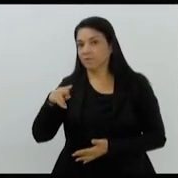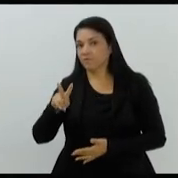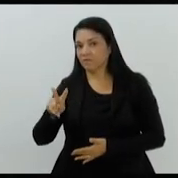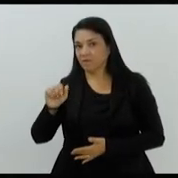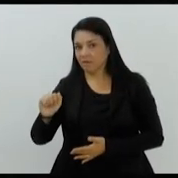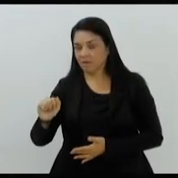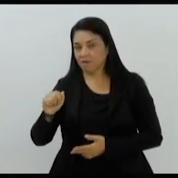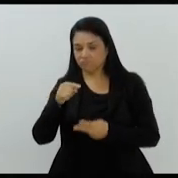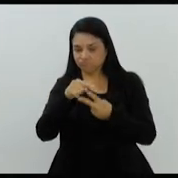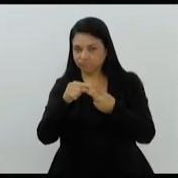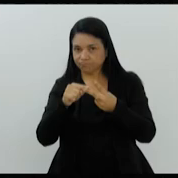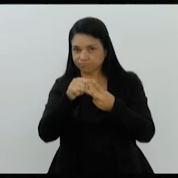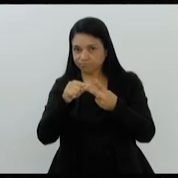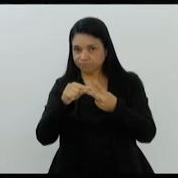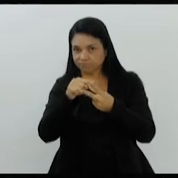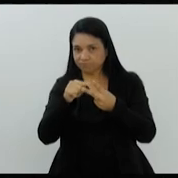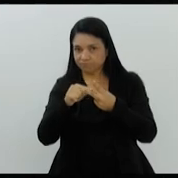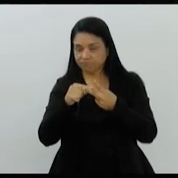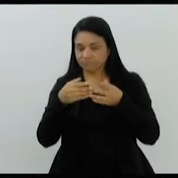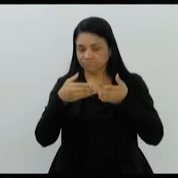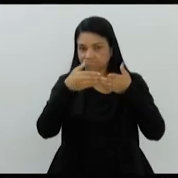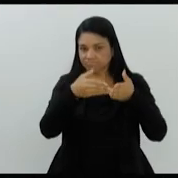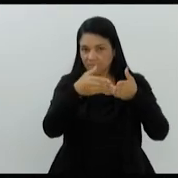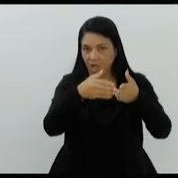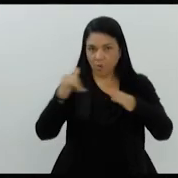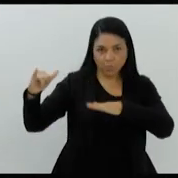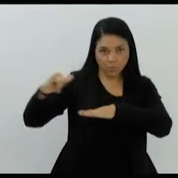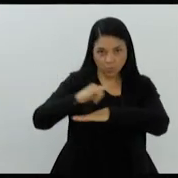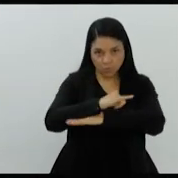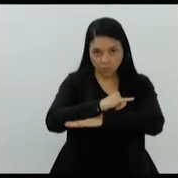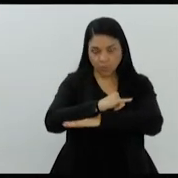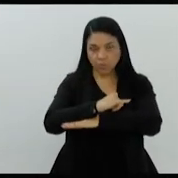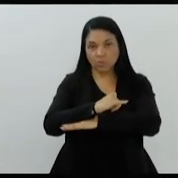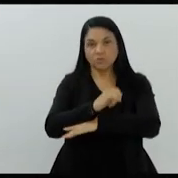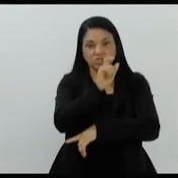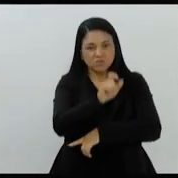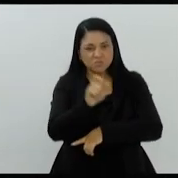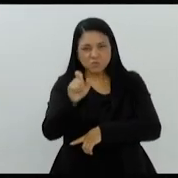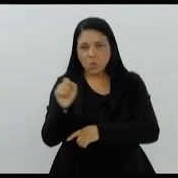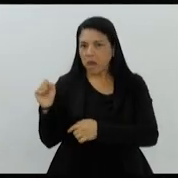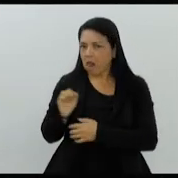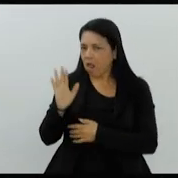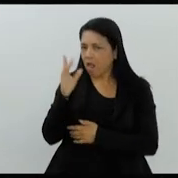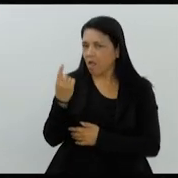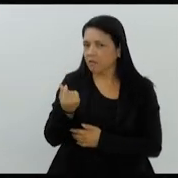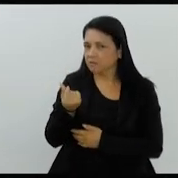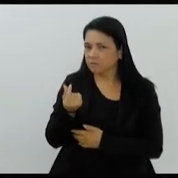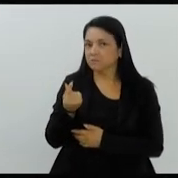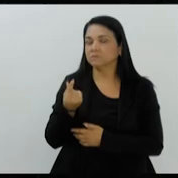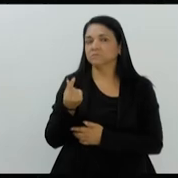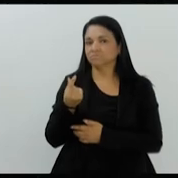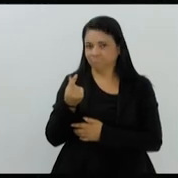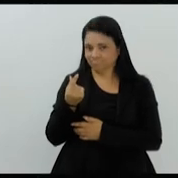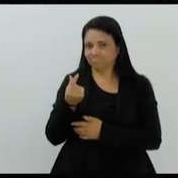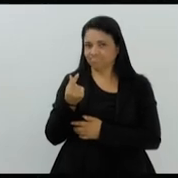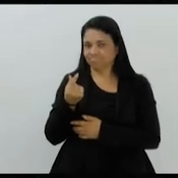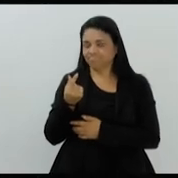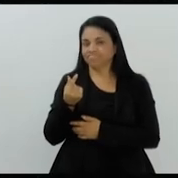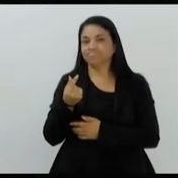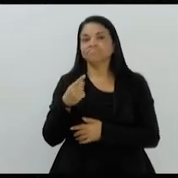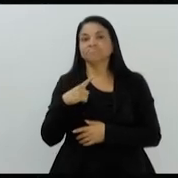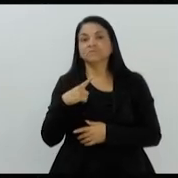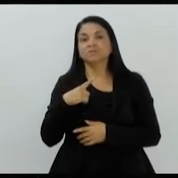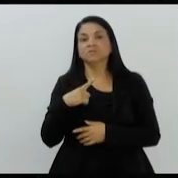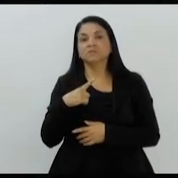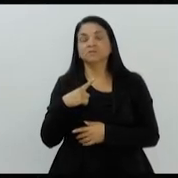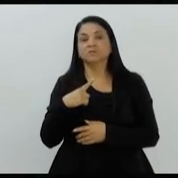duas formas de locomoção de pessoas ricas, de poder aquisitivo alto,